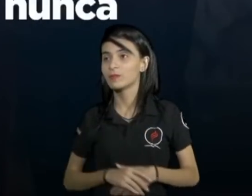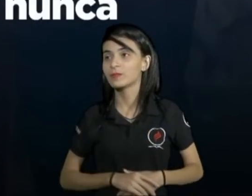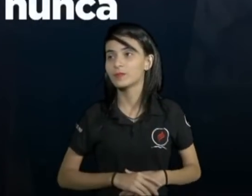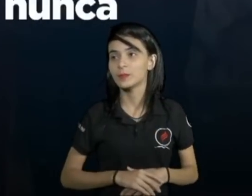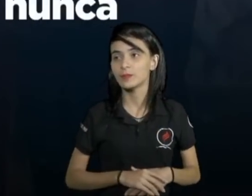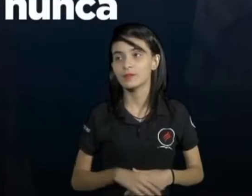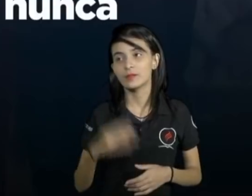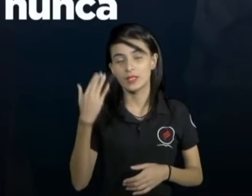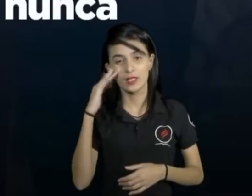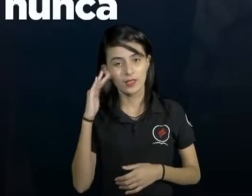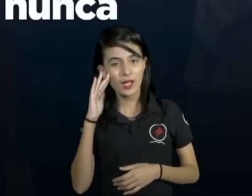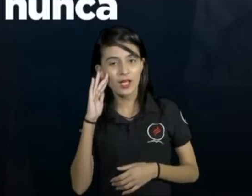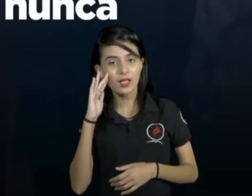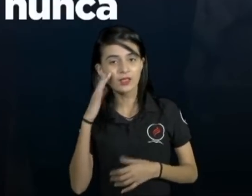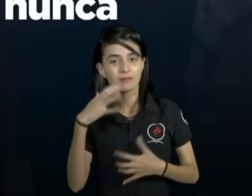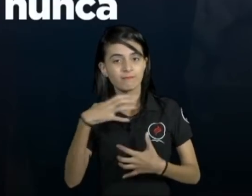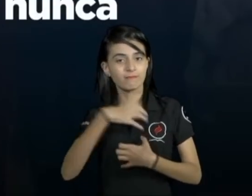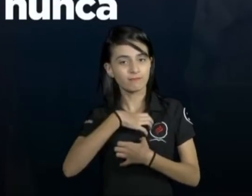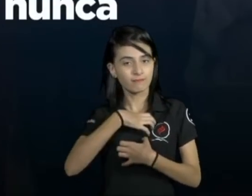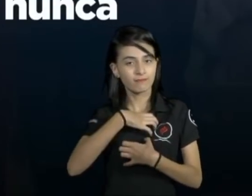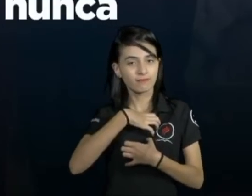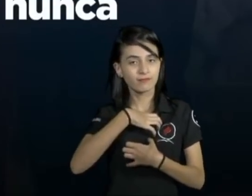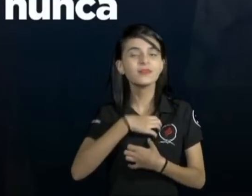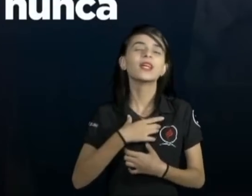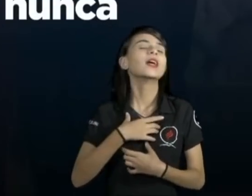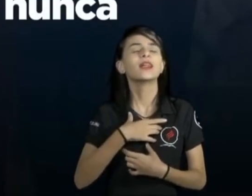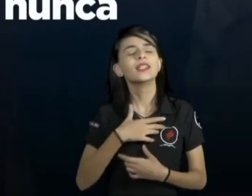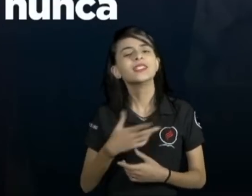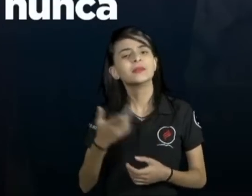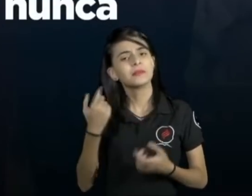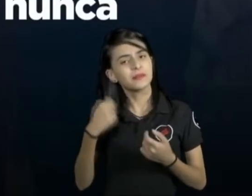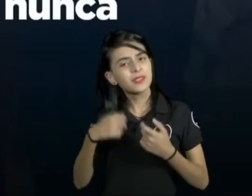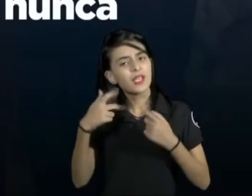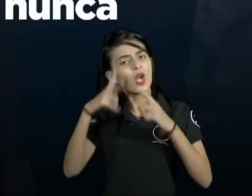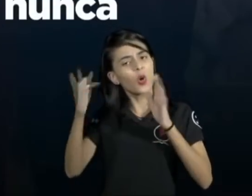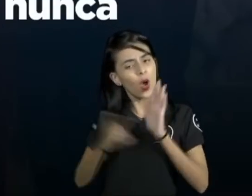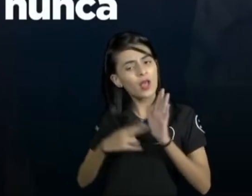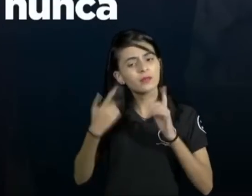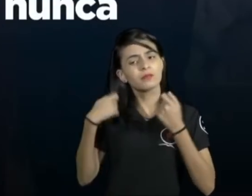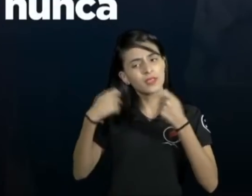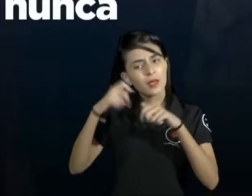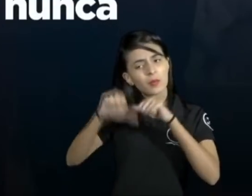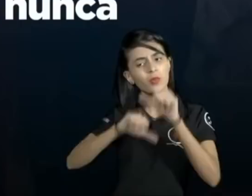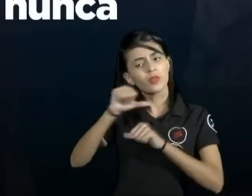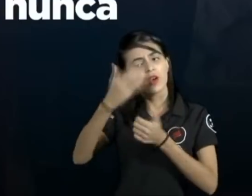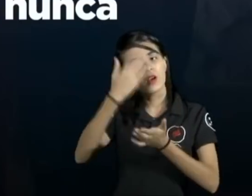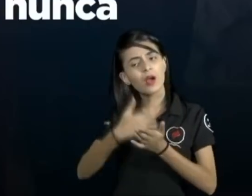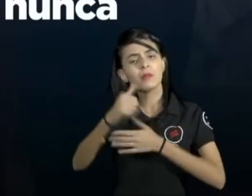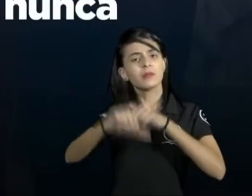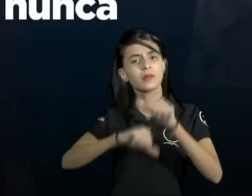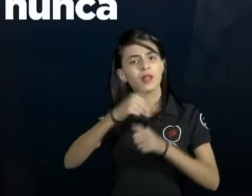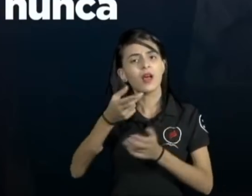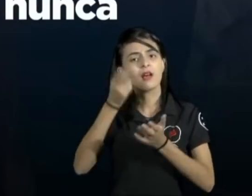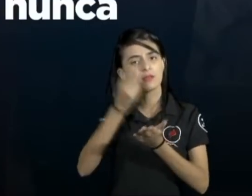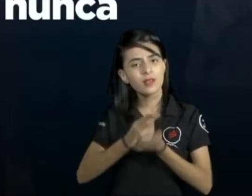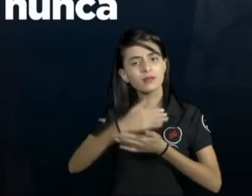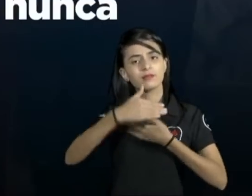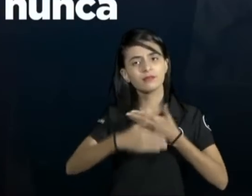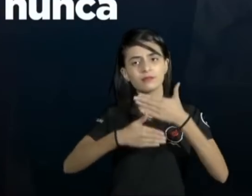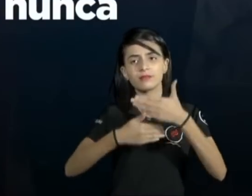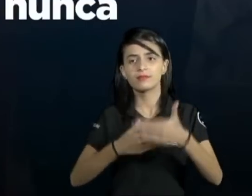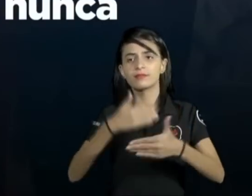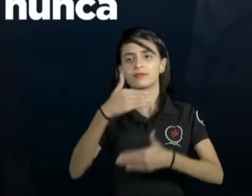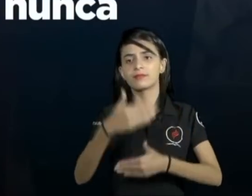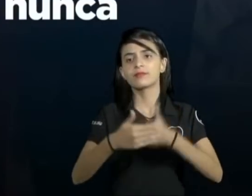entendi em fico impactados reconhecem que precisam mudar começa a mudar Continua em um processo